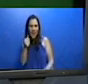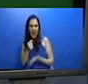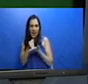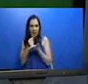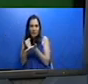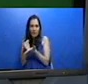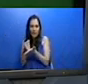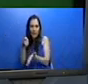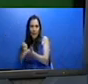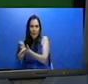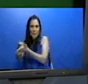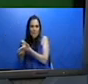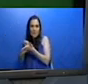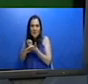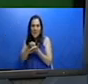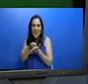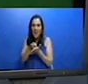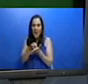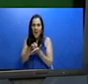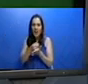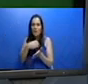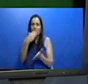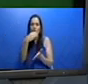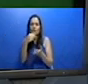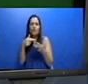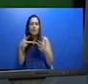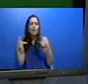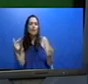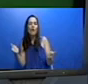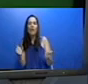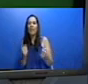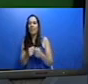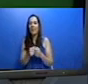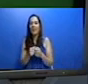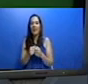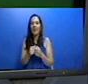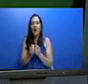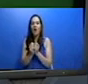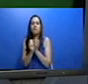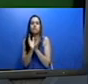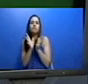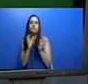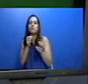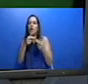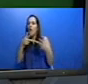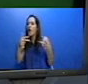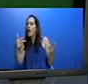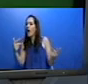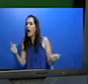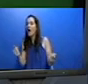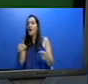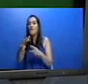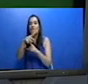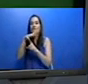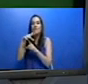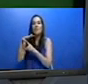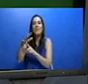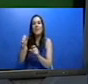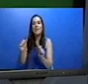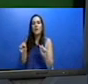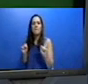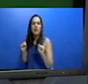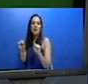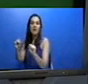comprar frutas, verduras e legumes em supermercados, mercadinhos, feiras livres ou mesmo